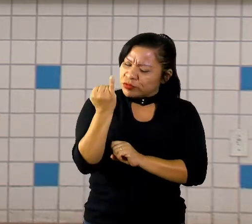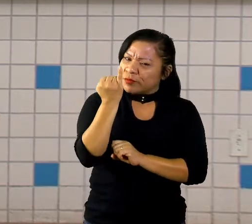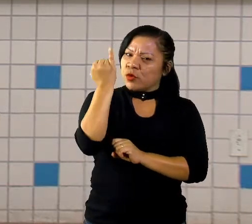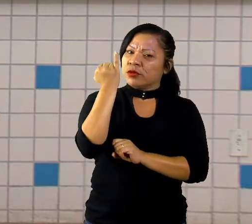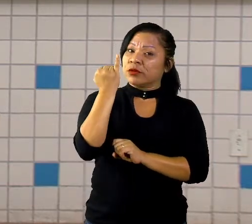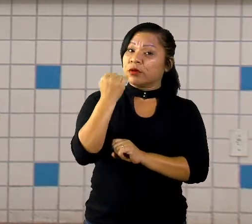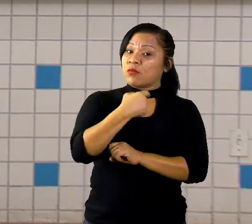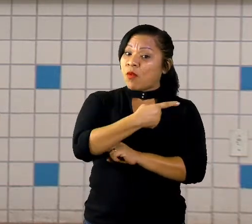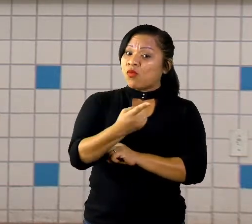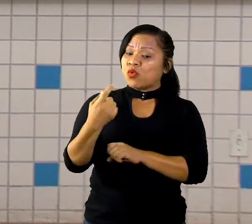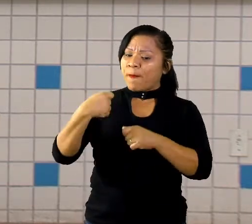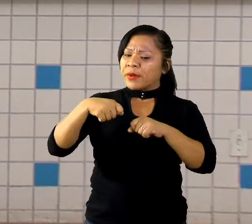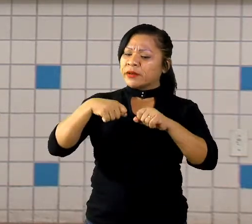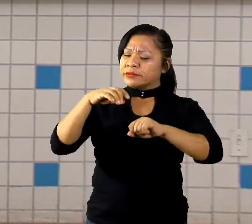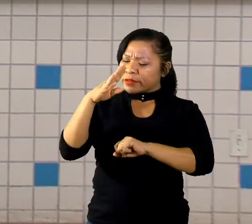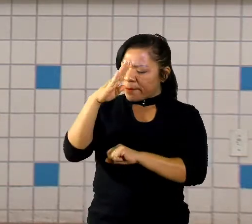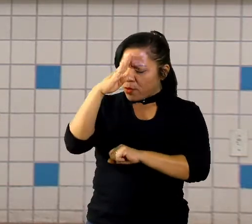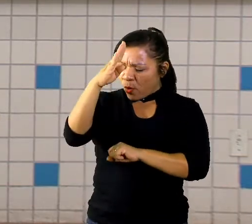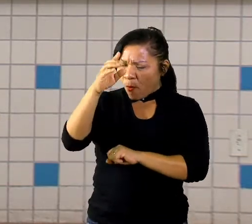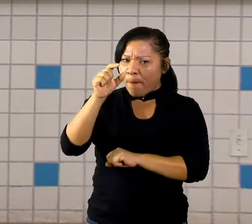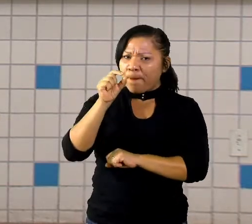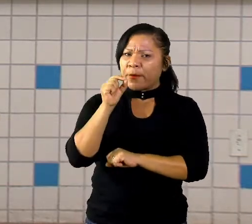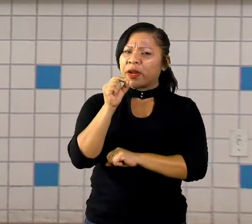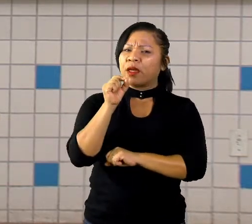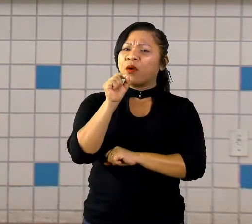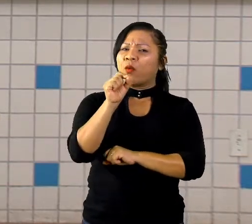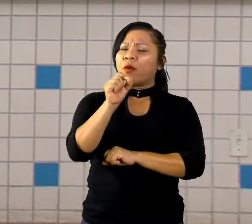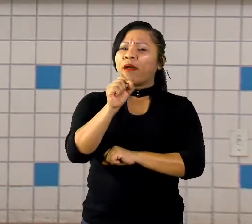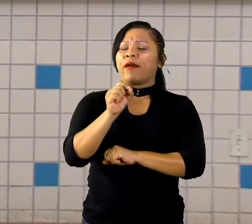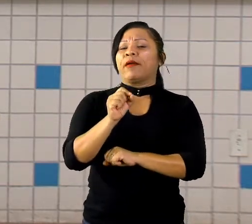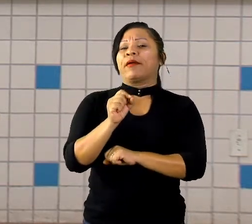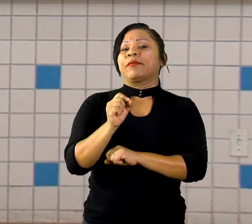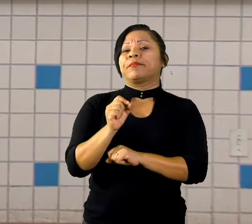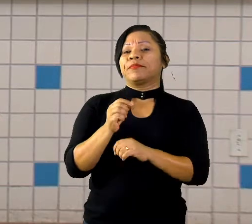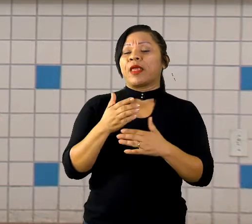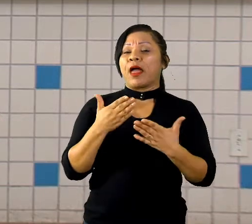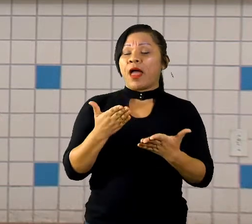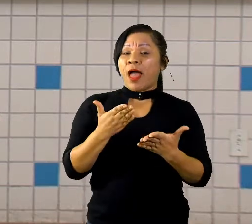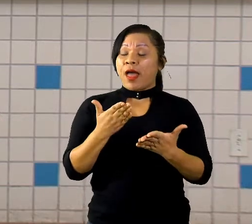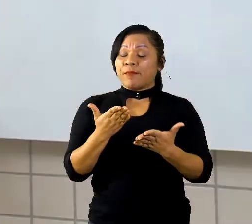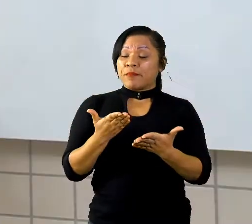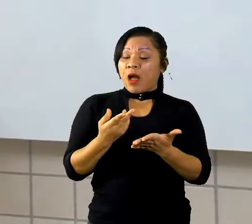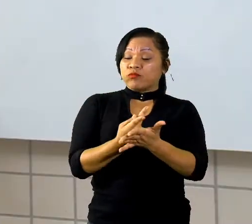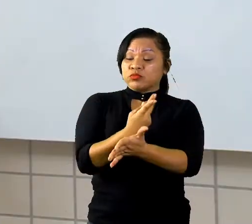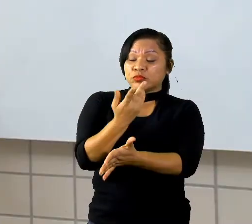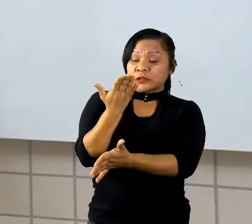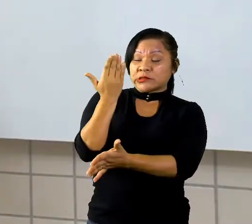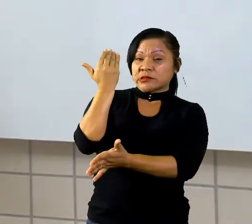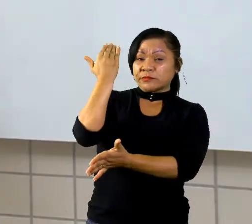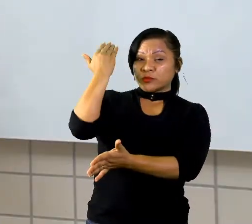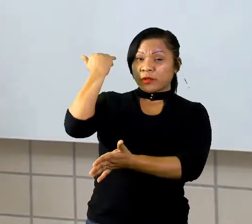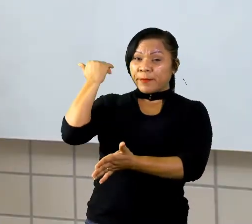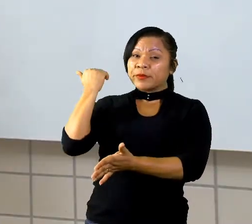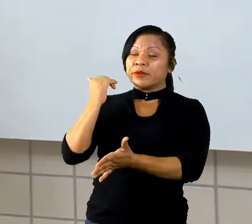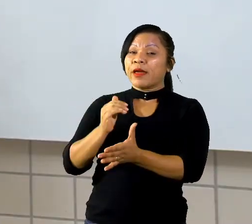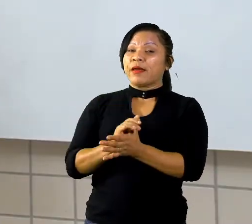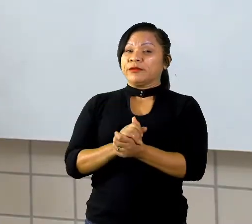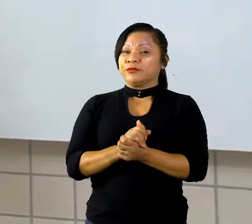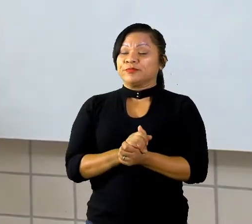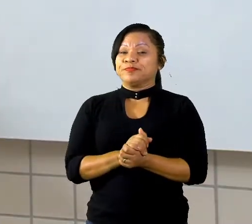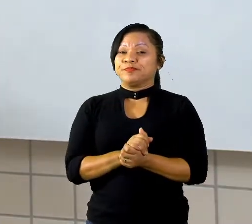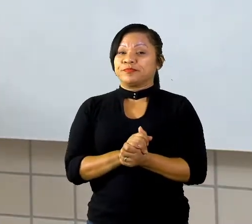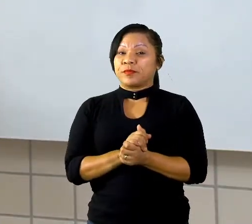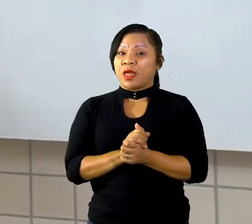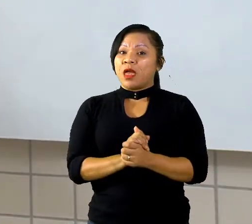precisamos descobrir algumas características que acontecia há algum tempo atrás que tem